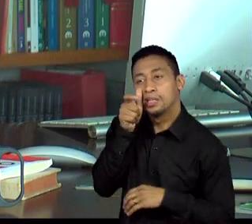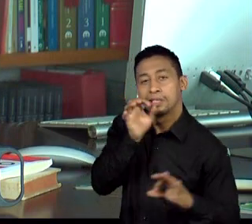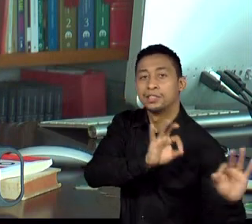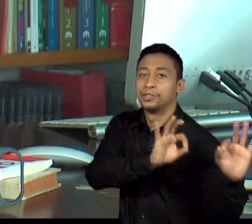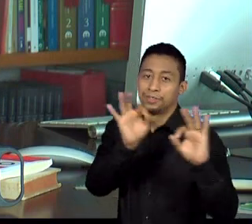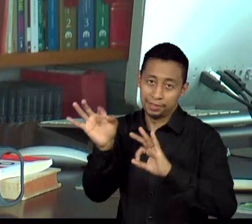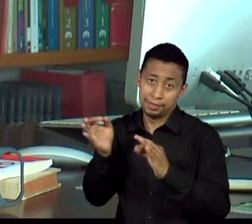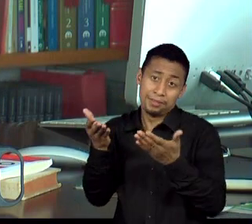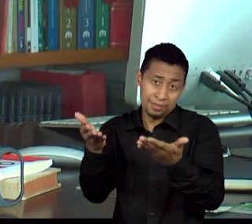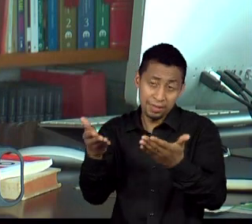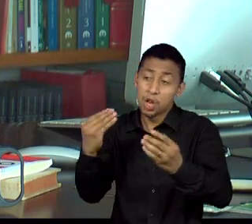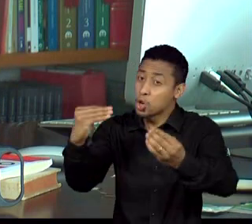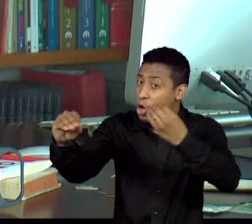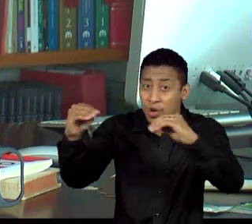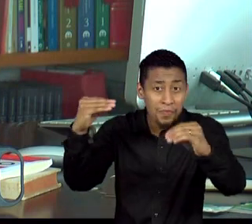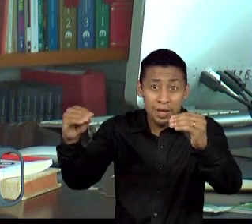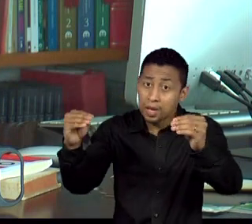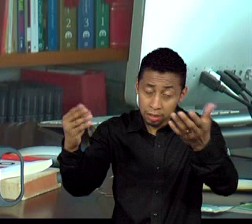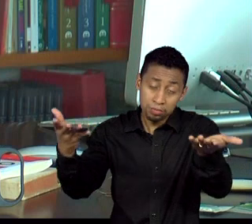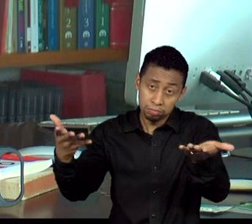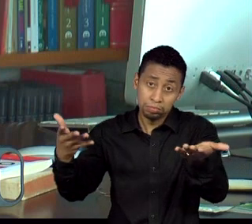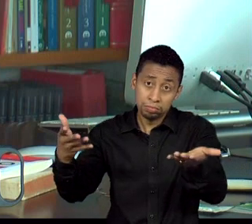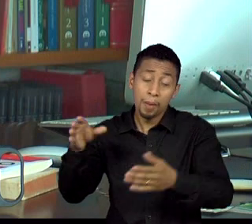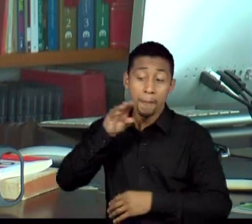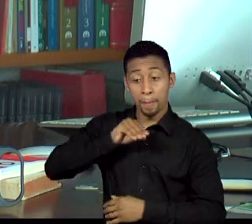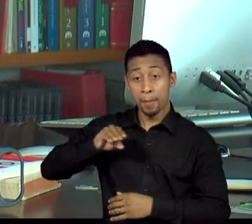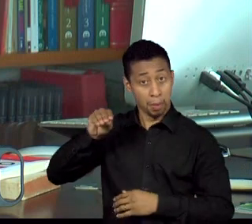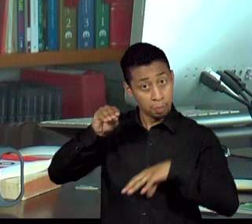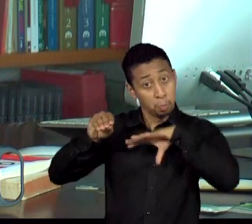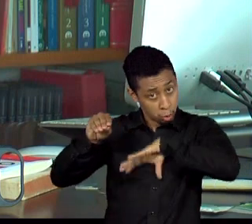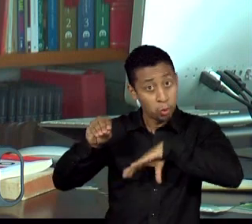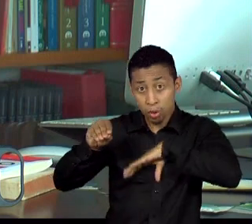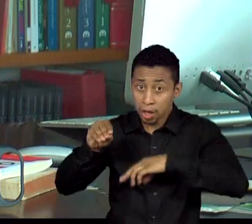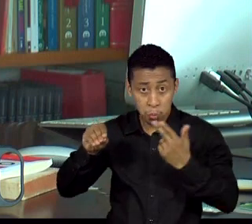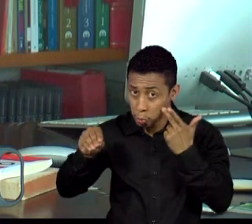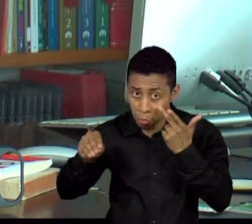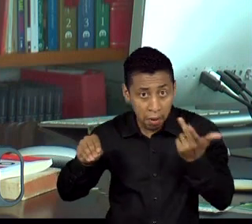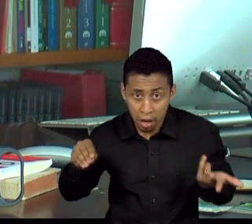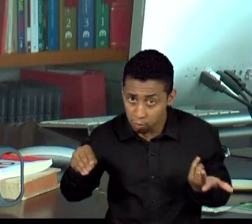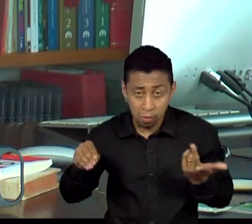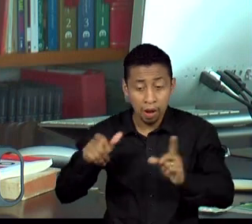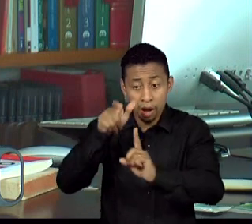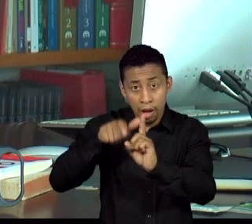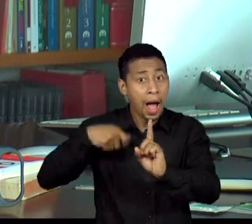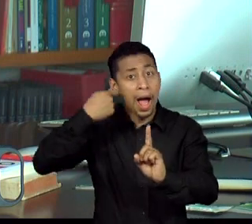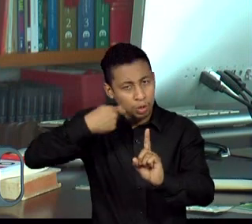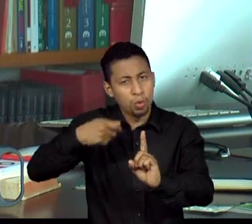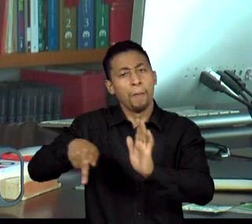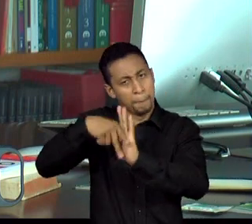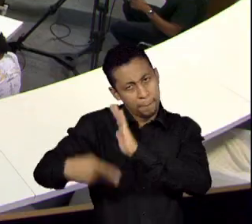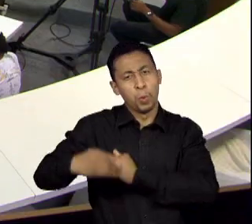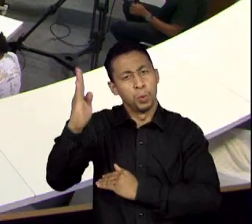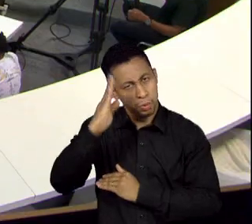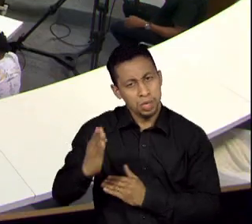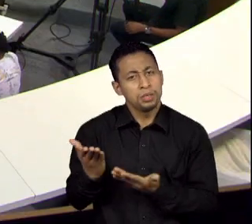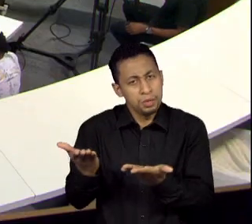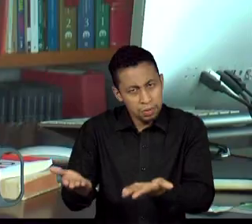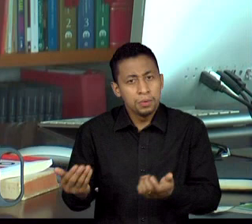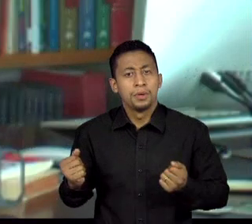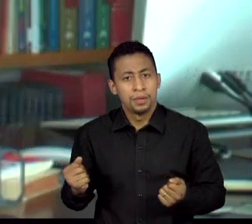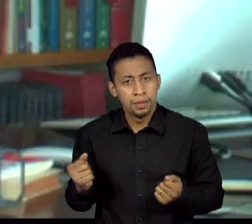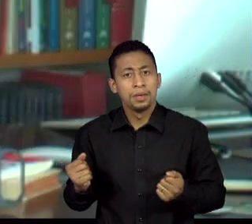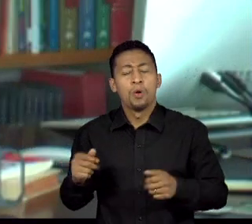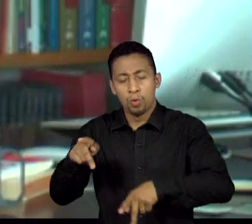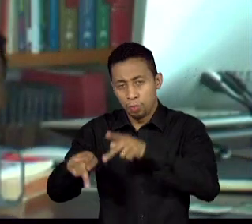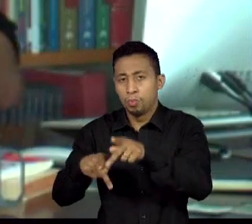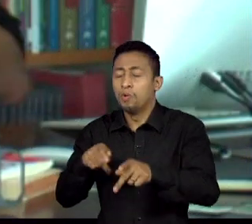as novelas que são faladas em português com atores brasileiros. Então, acho que essa paixão pela audiovisual